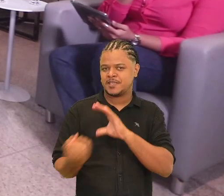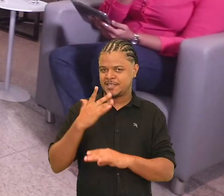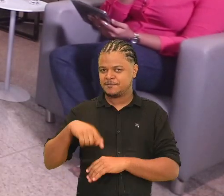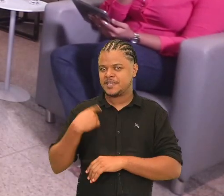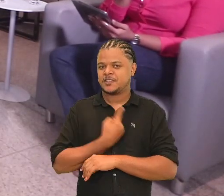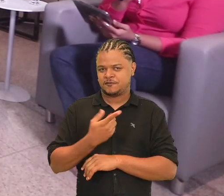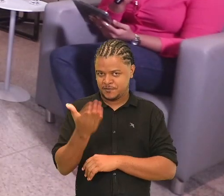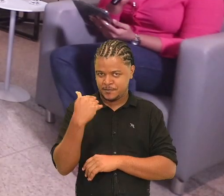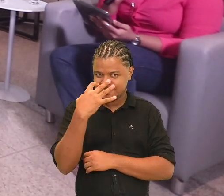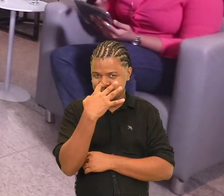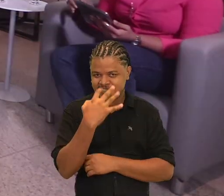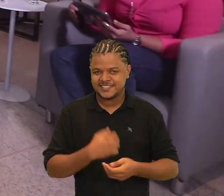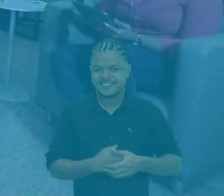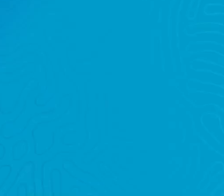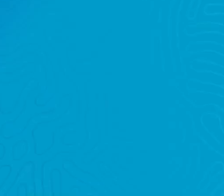Vamos assistir.